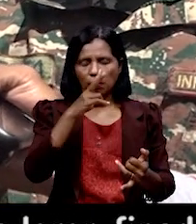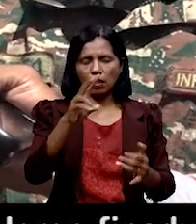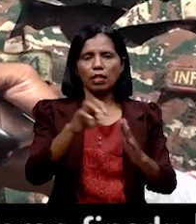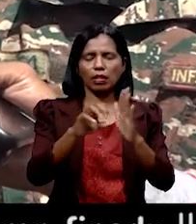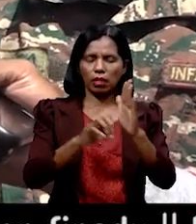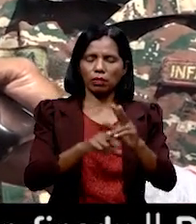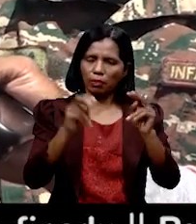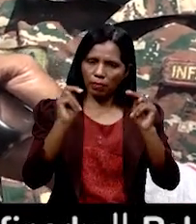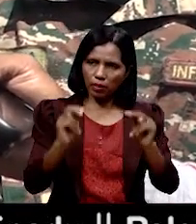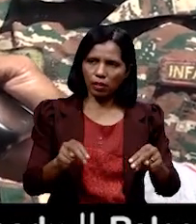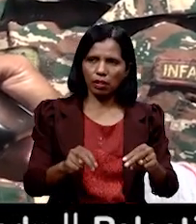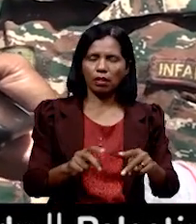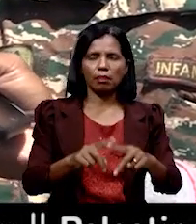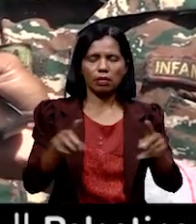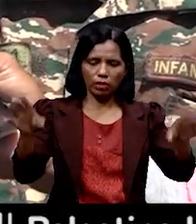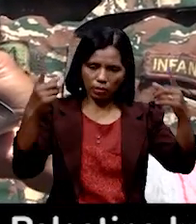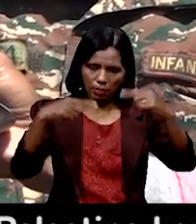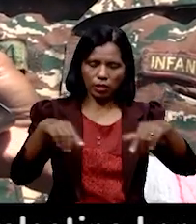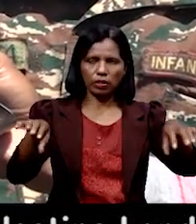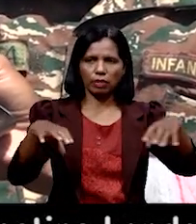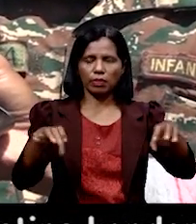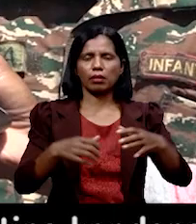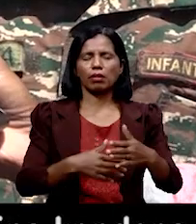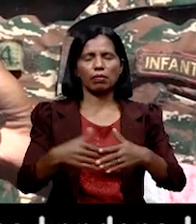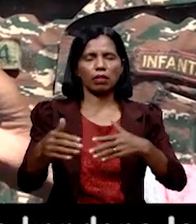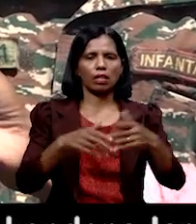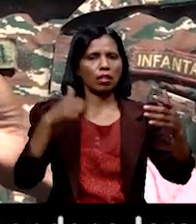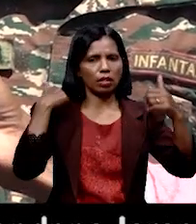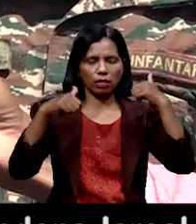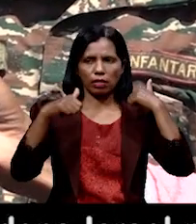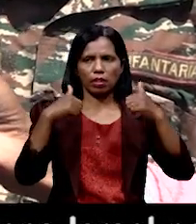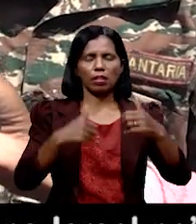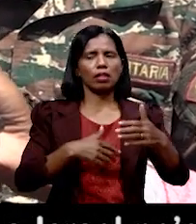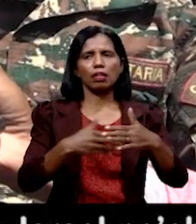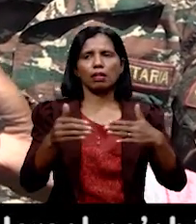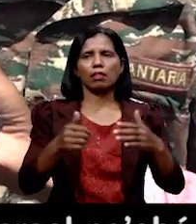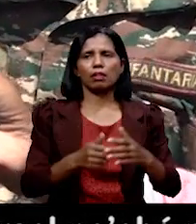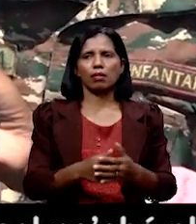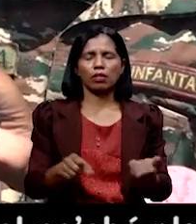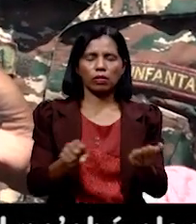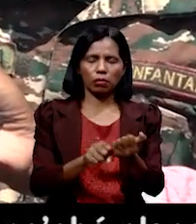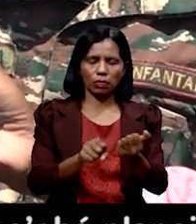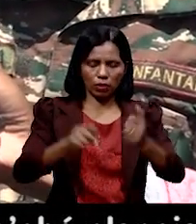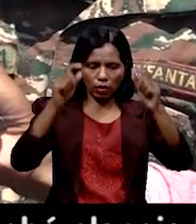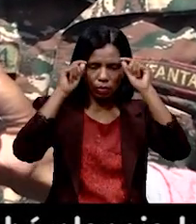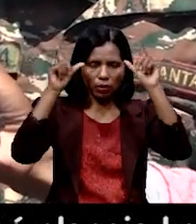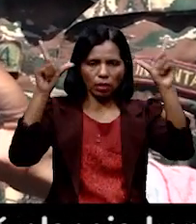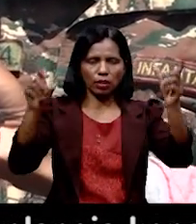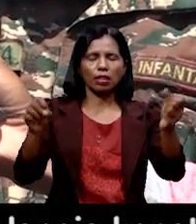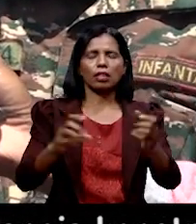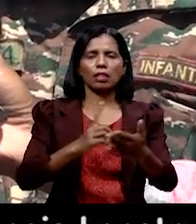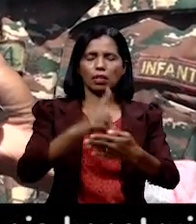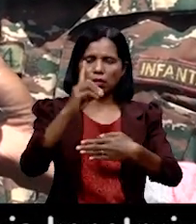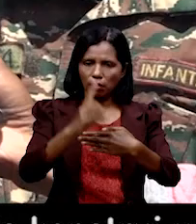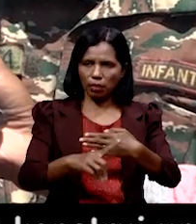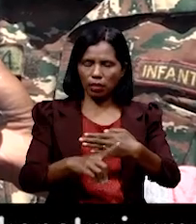precisa, dia, mais serviço. Mas qualquer atividade, naran que apoio Timor-Leste no desenvolvimento e no povo